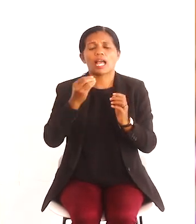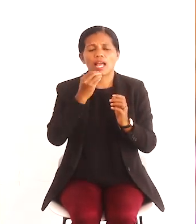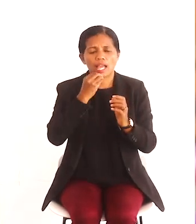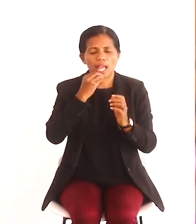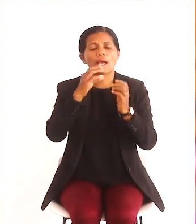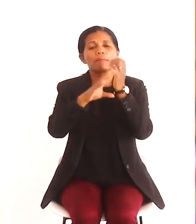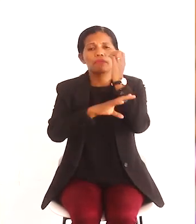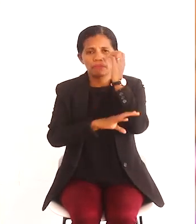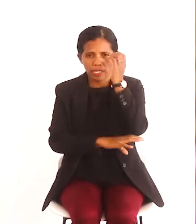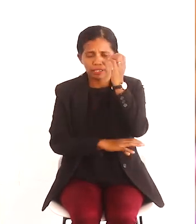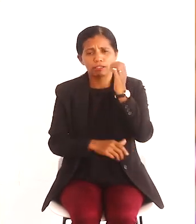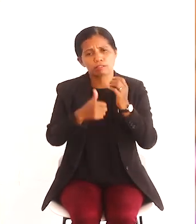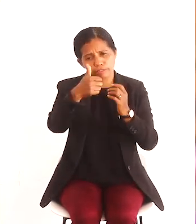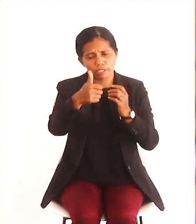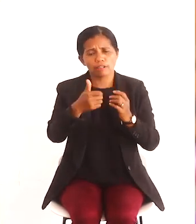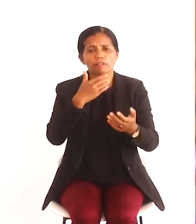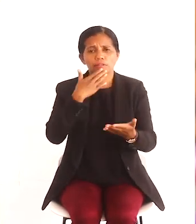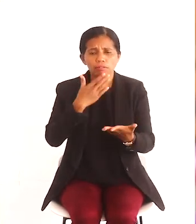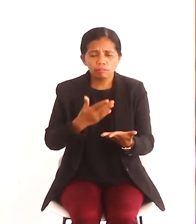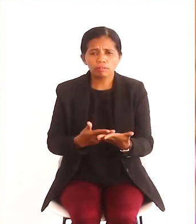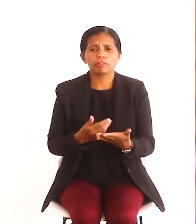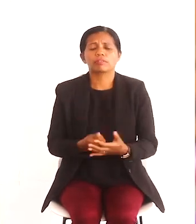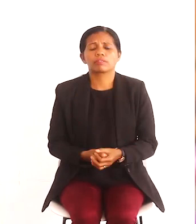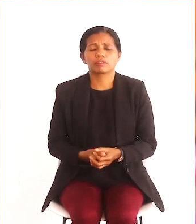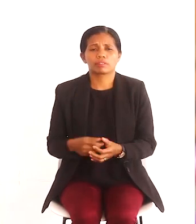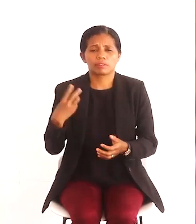Conseguiram? Boa! Vamos fazer mais uma vez?